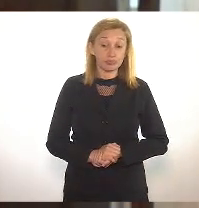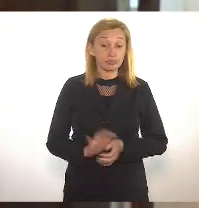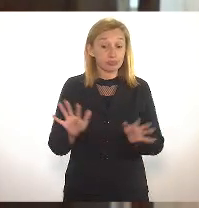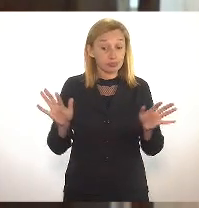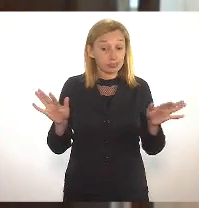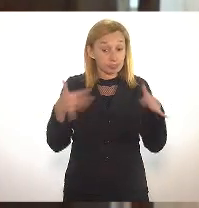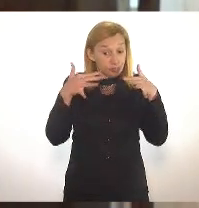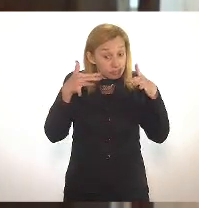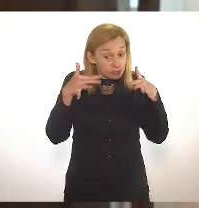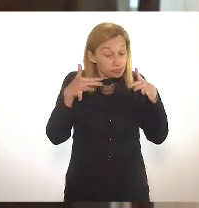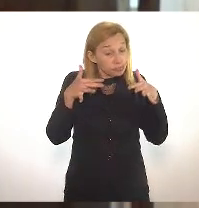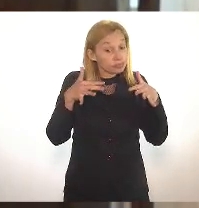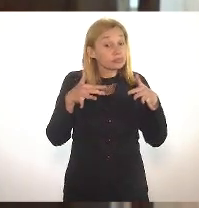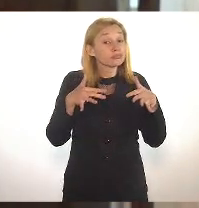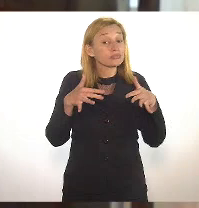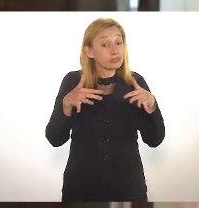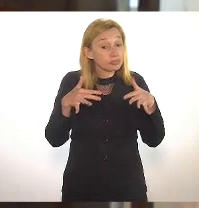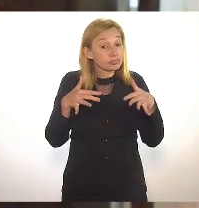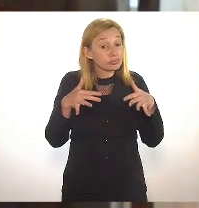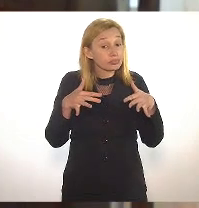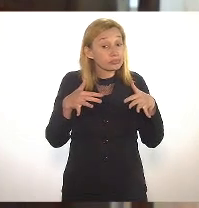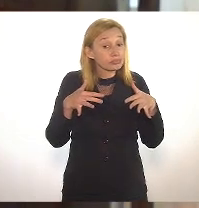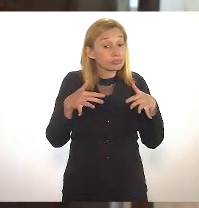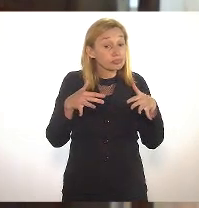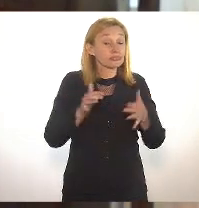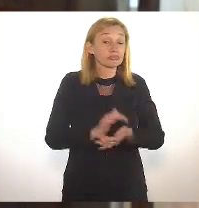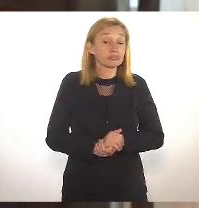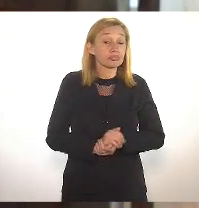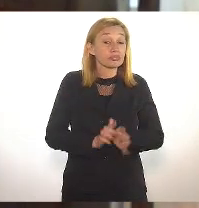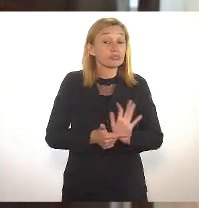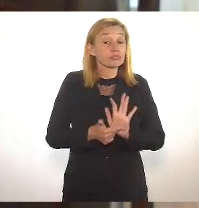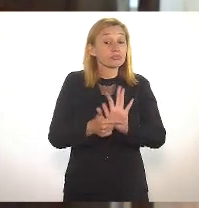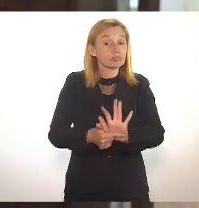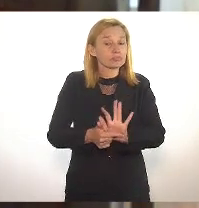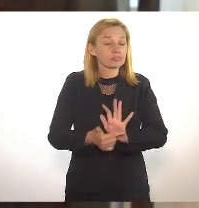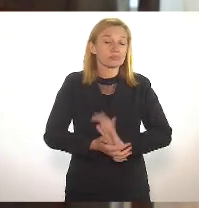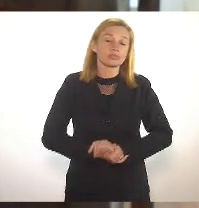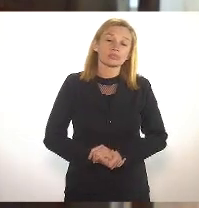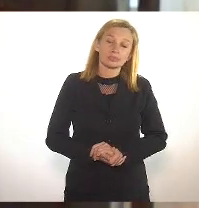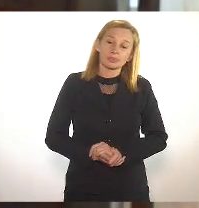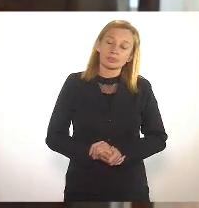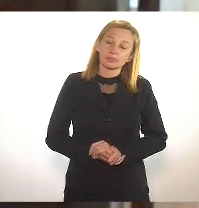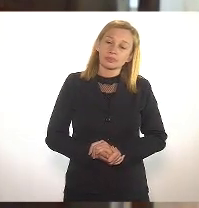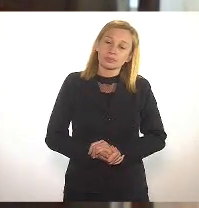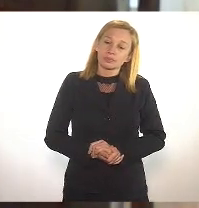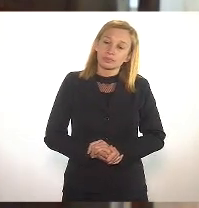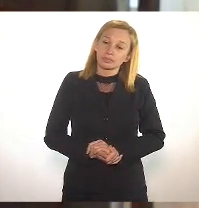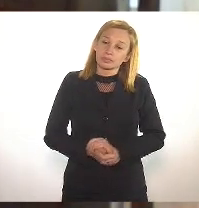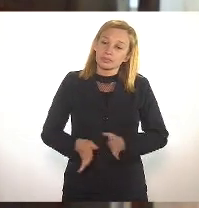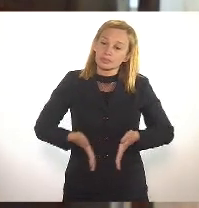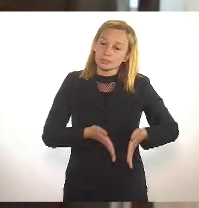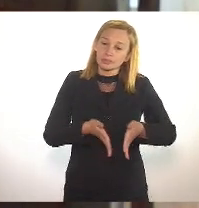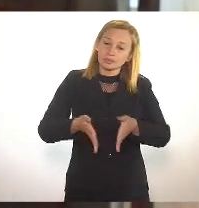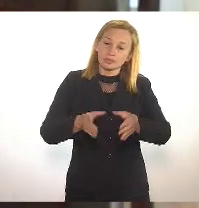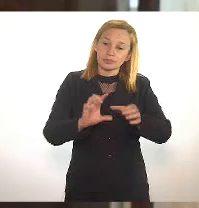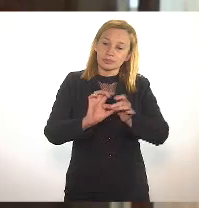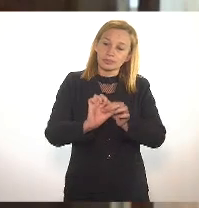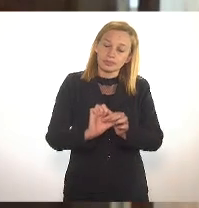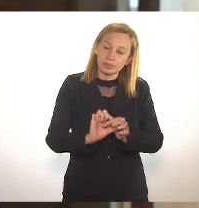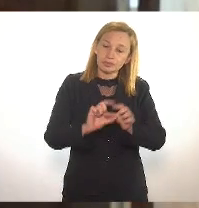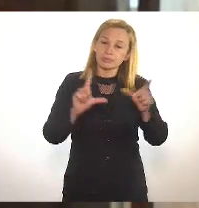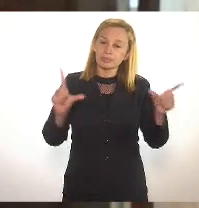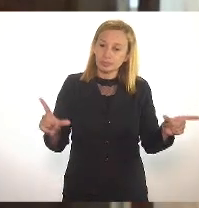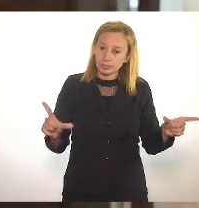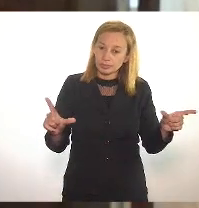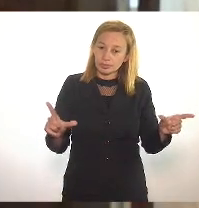alerta exatamente para mostrar que o caminho da democracia